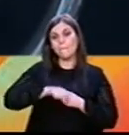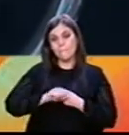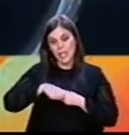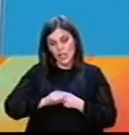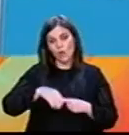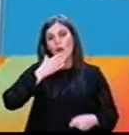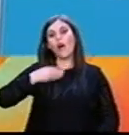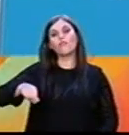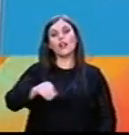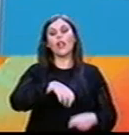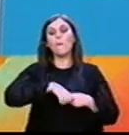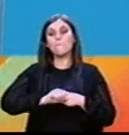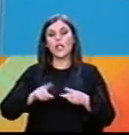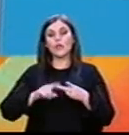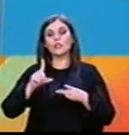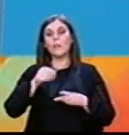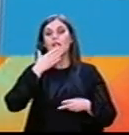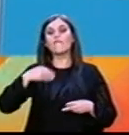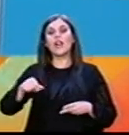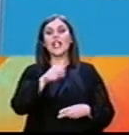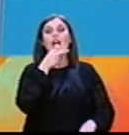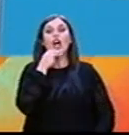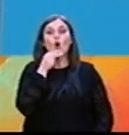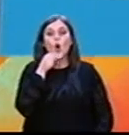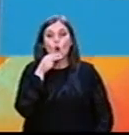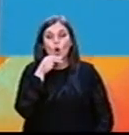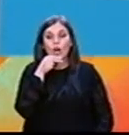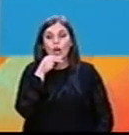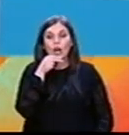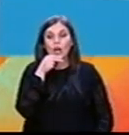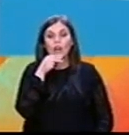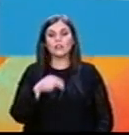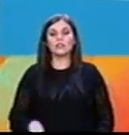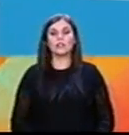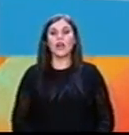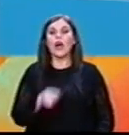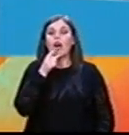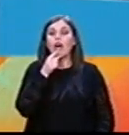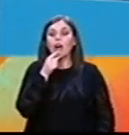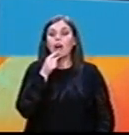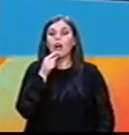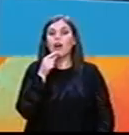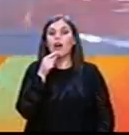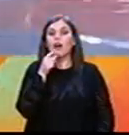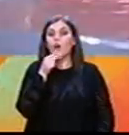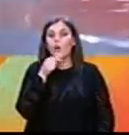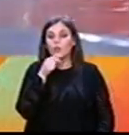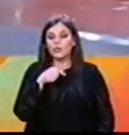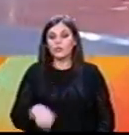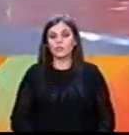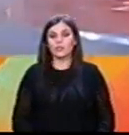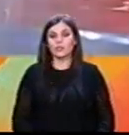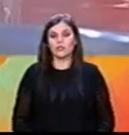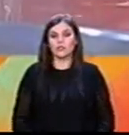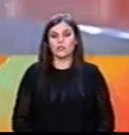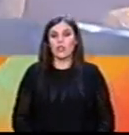Sim. E a farinha de arroz. Portanto, vamos juntar as duas numa taça. Vamos misturar com a